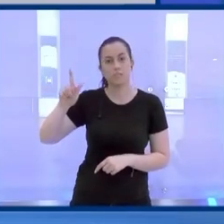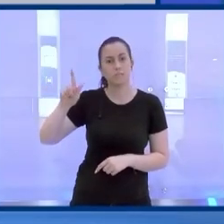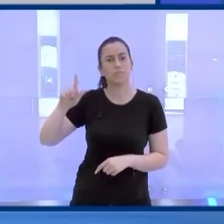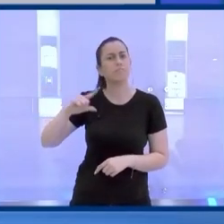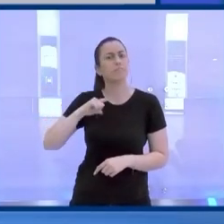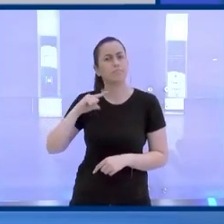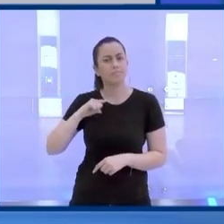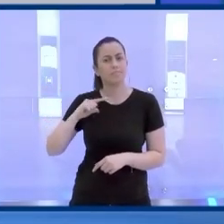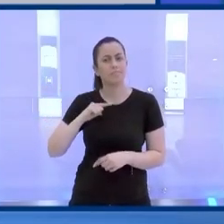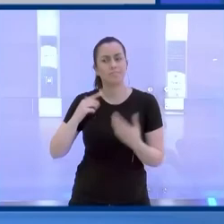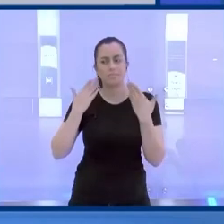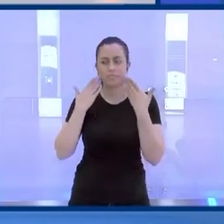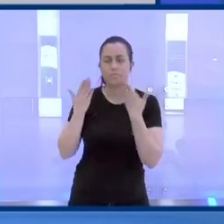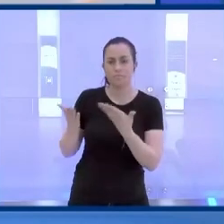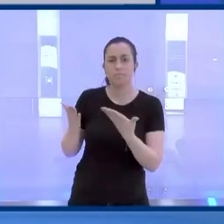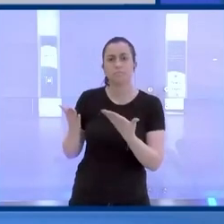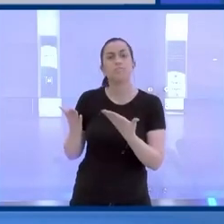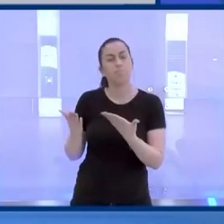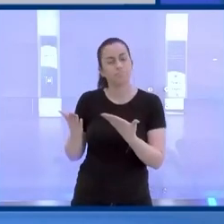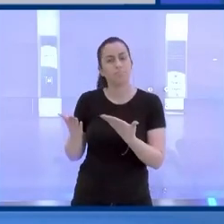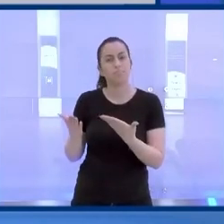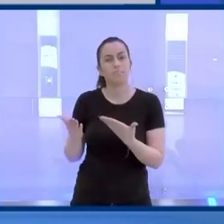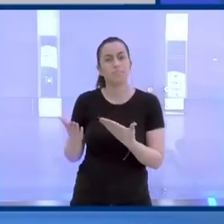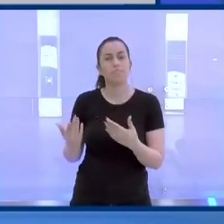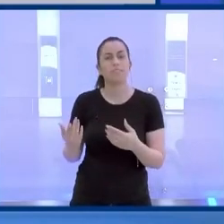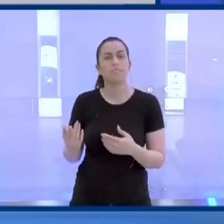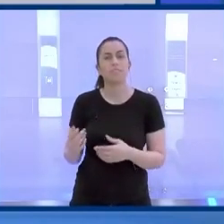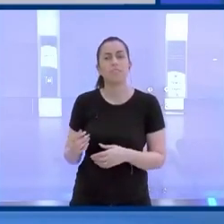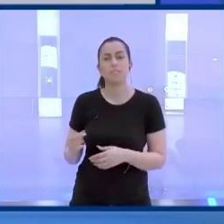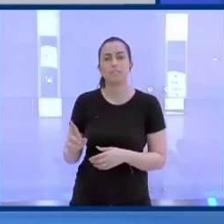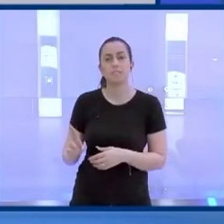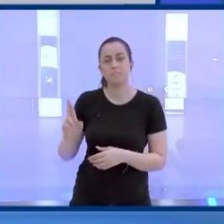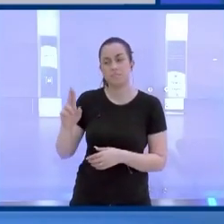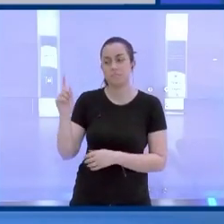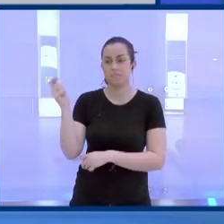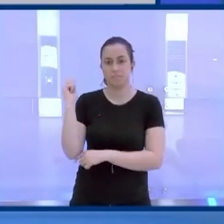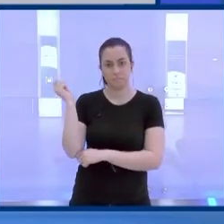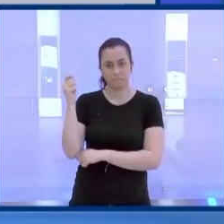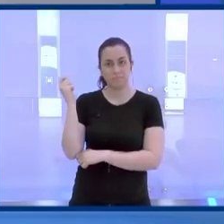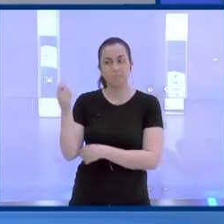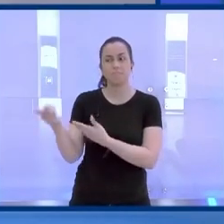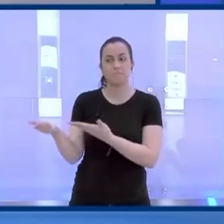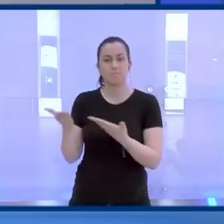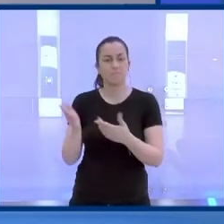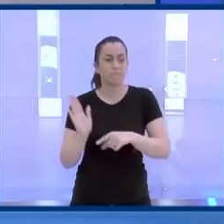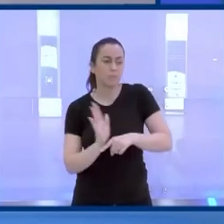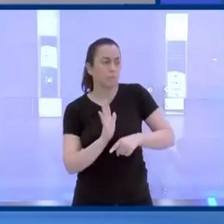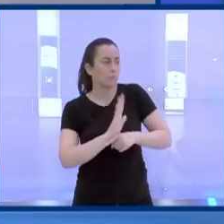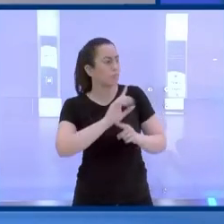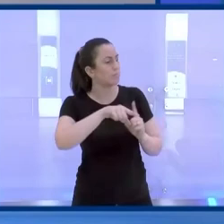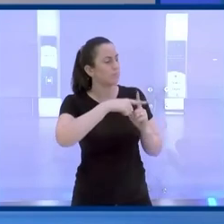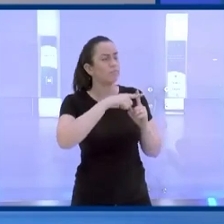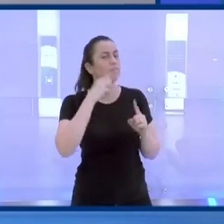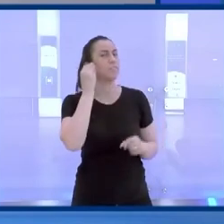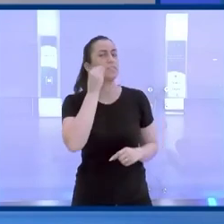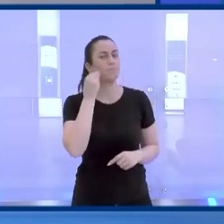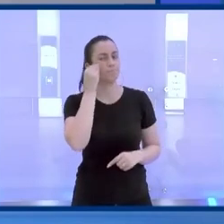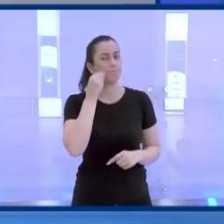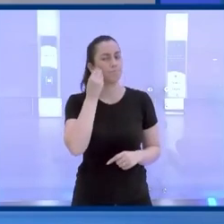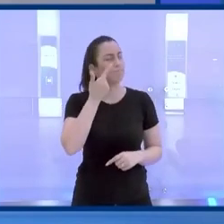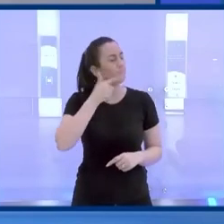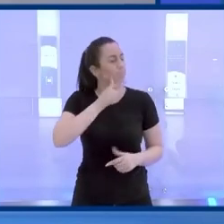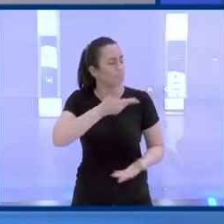dos seus atuais acionistas, sendo um deles e controlador, o governo do Estado do Rio Grande do Sul, somar essas experiências para que a